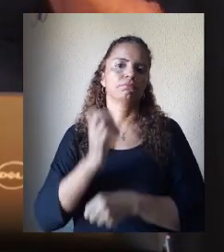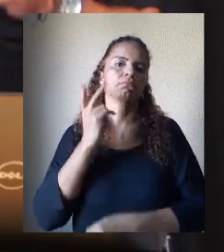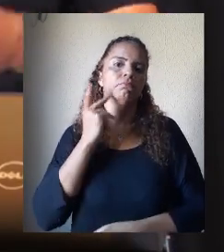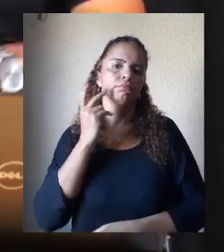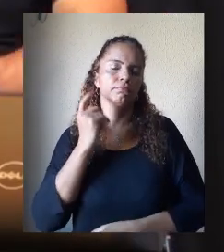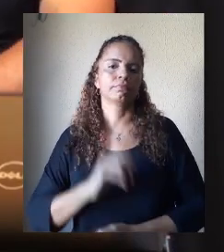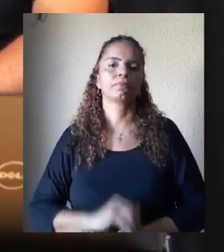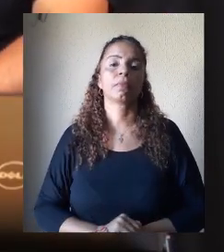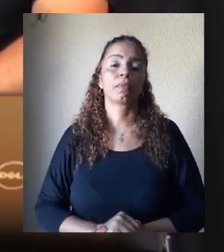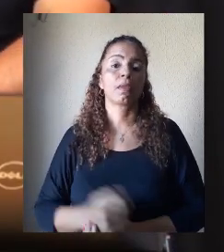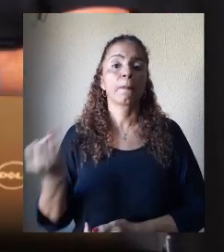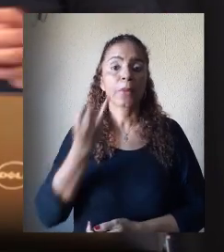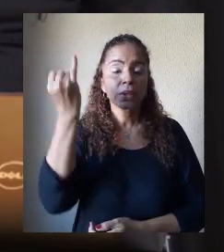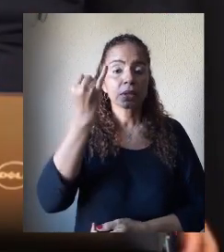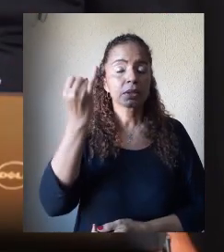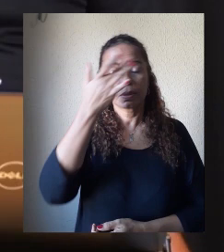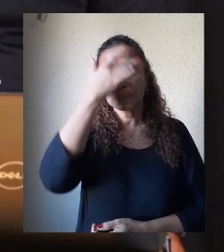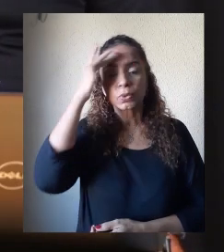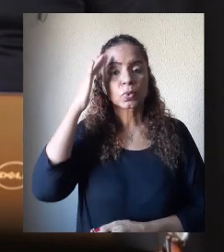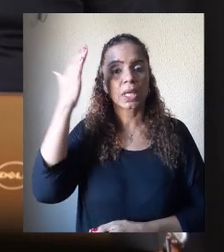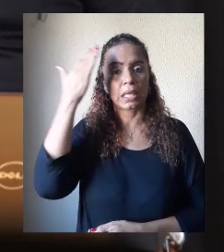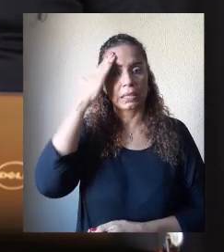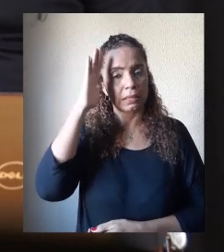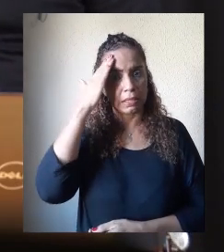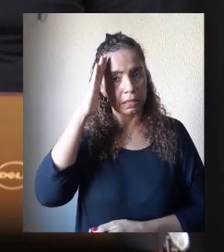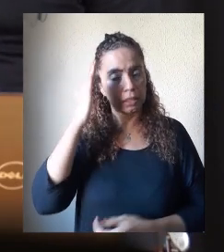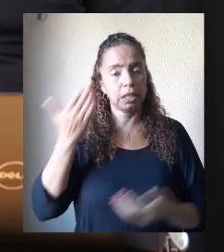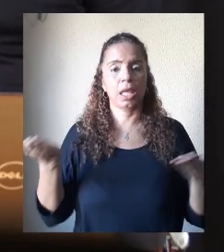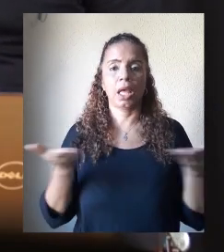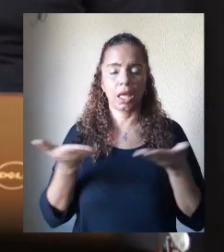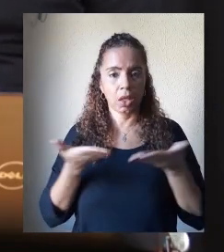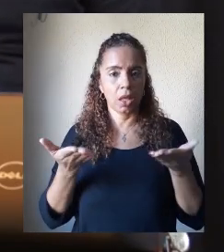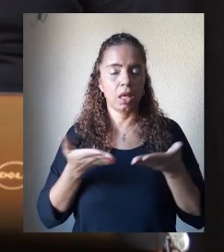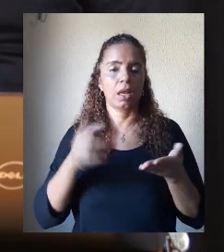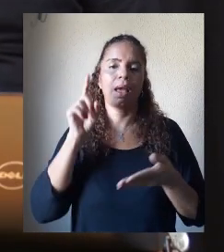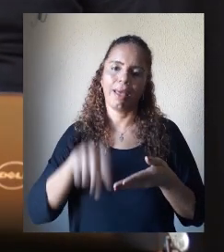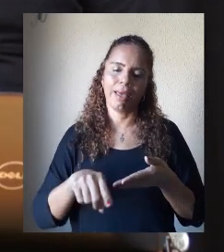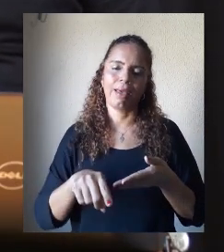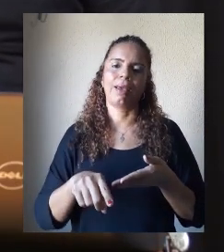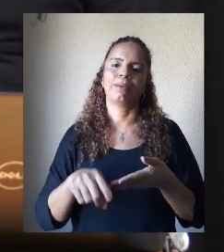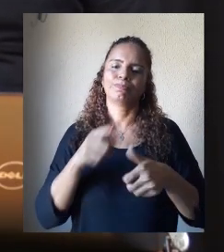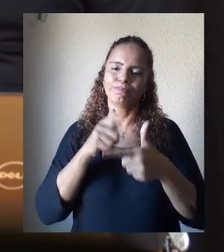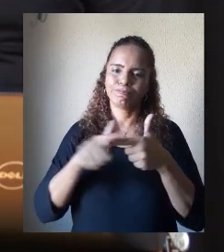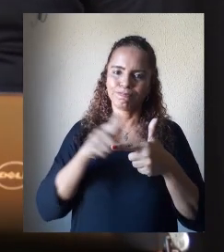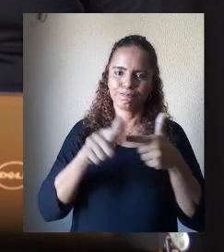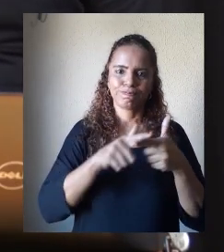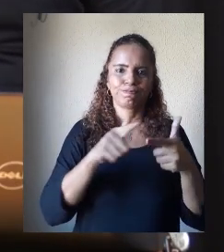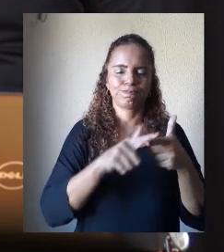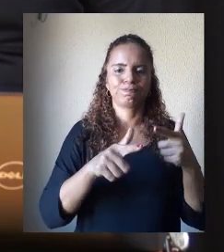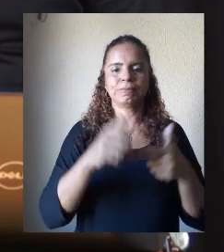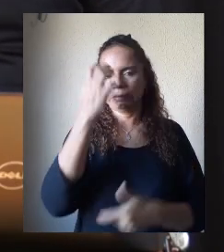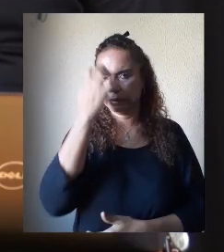É importante que as pessoas tenham noção que a gente está diante de uma situação epidemiológica